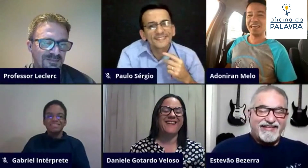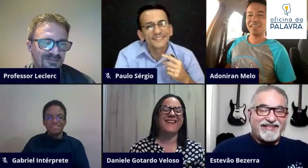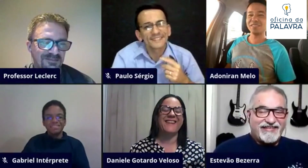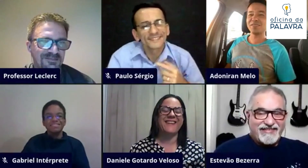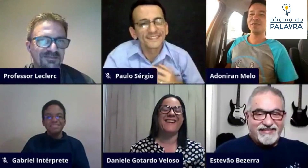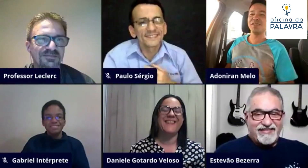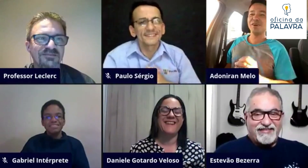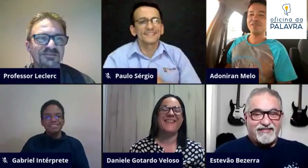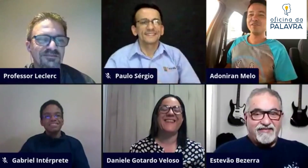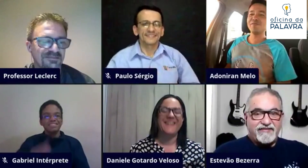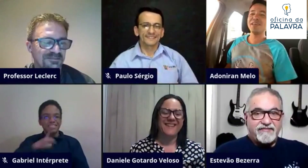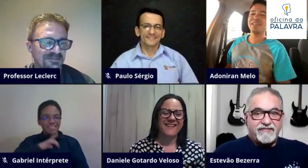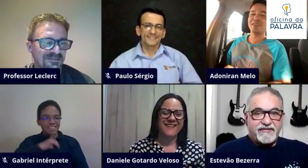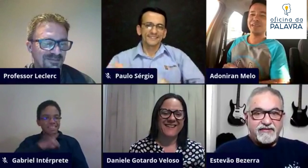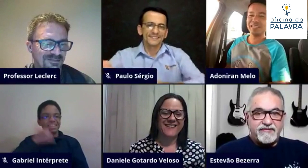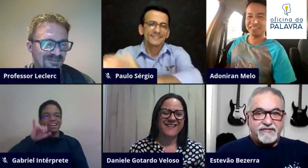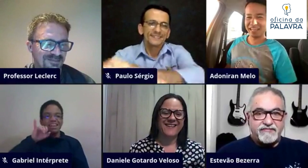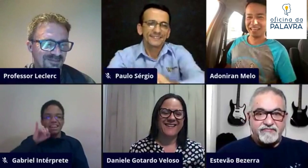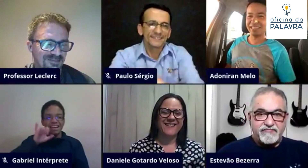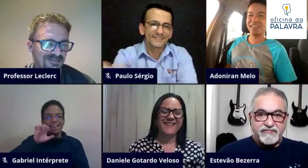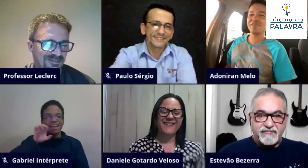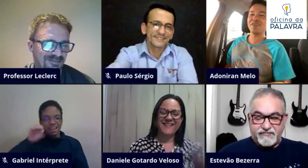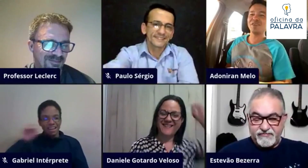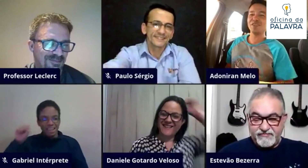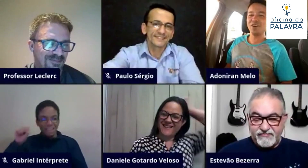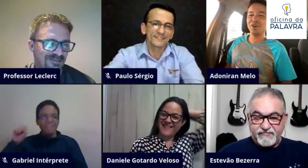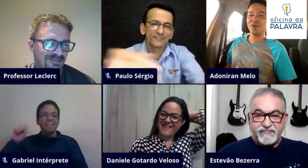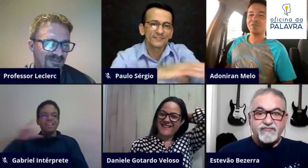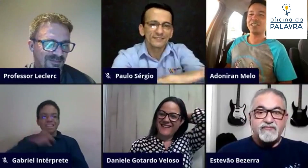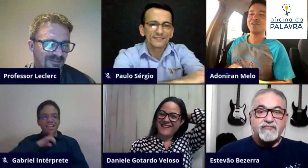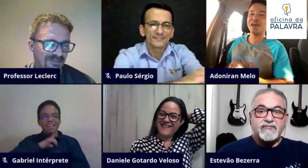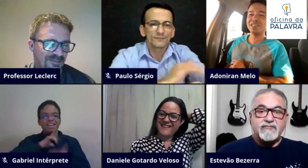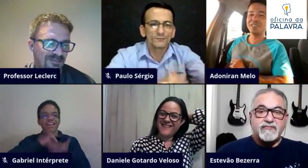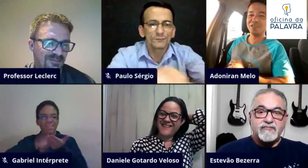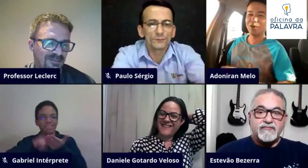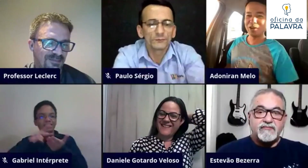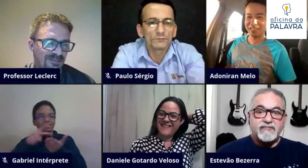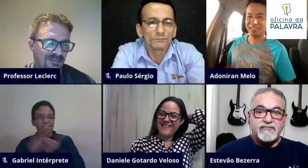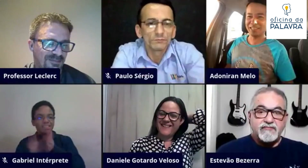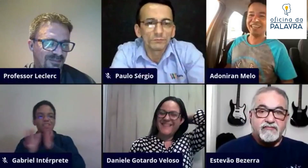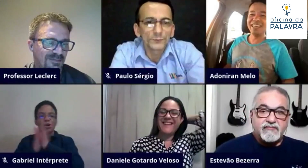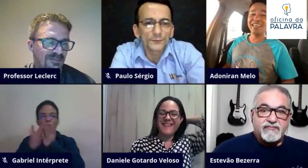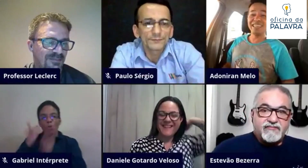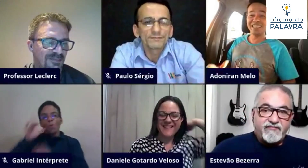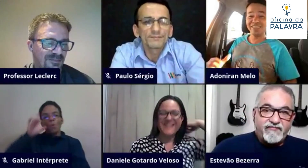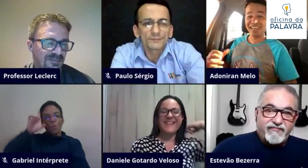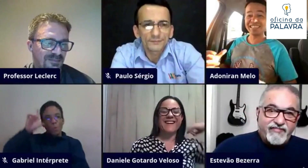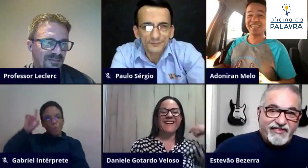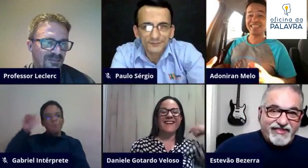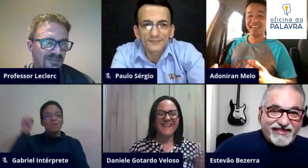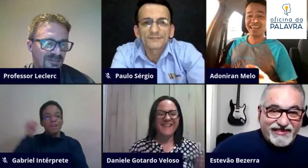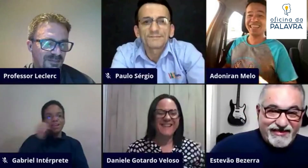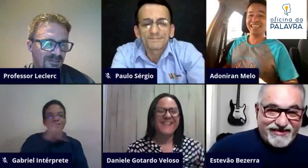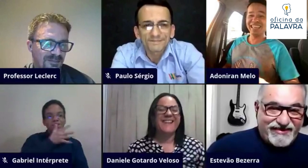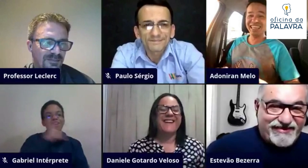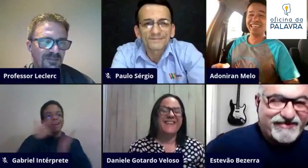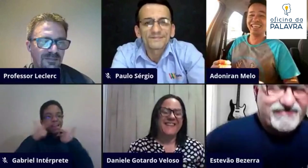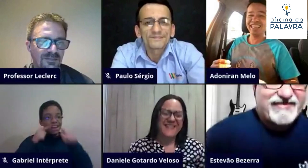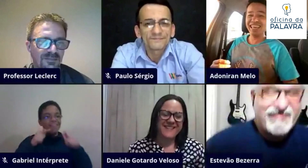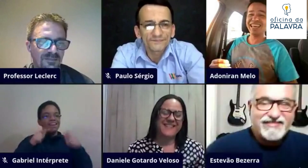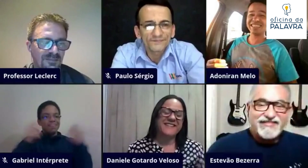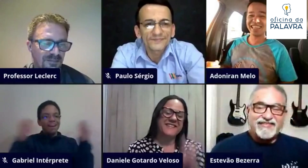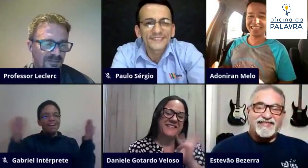veio o IES com uma nova Almeida atualizada. Aí veio o DOT com a linguagem de hoje. Então, essa